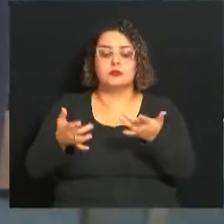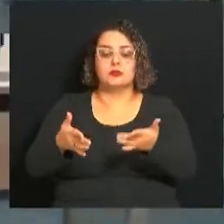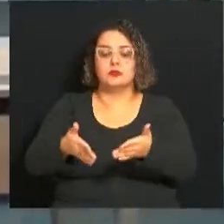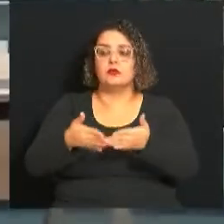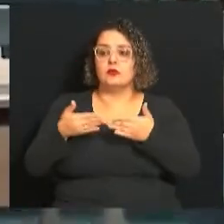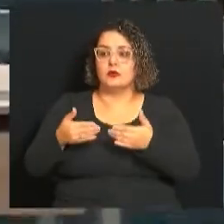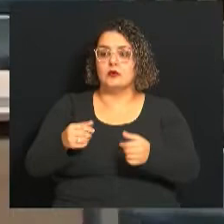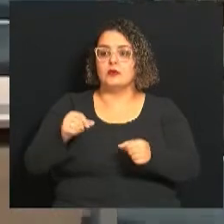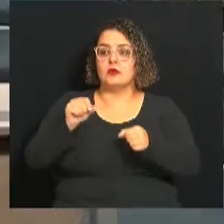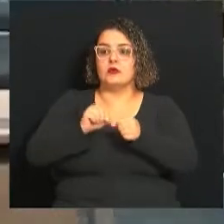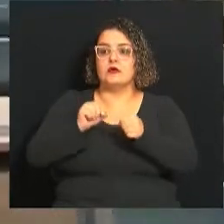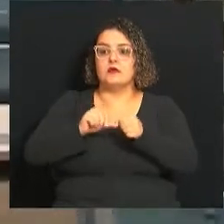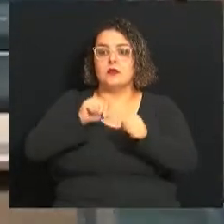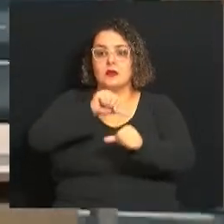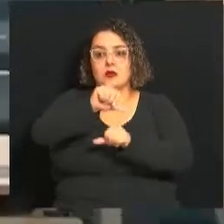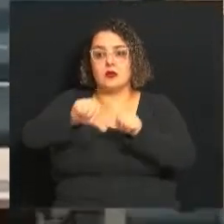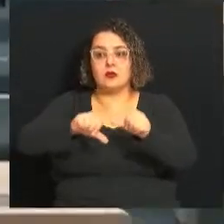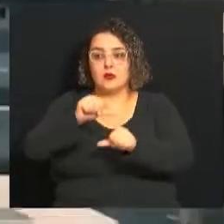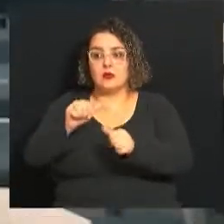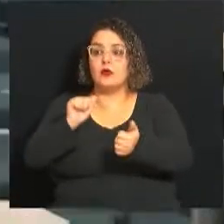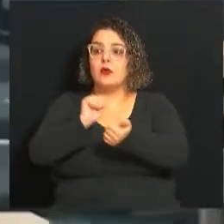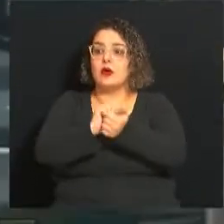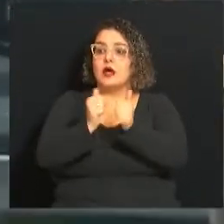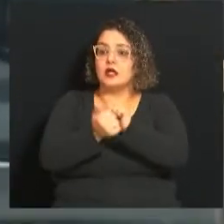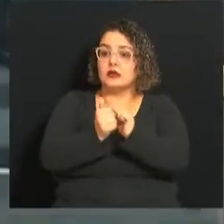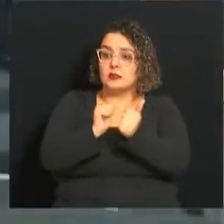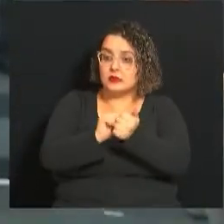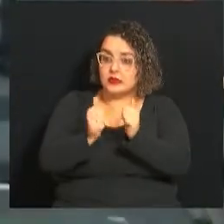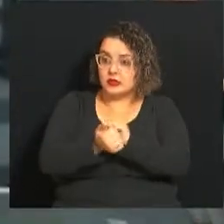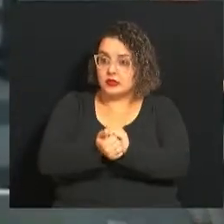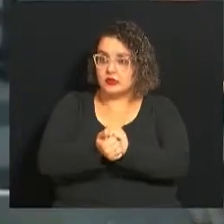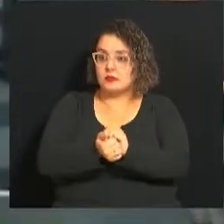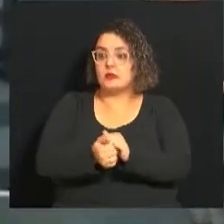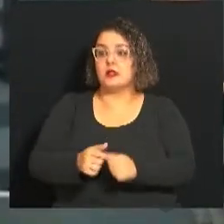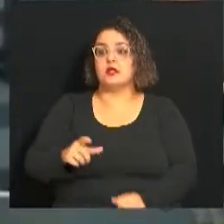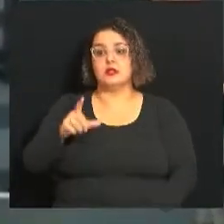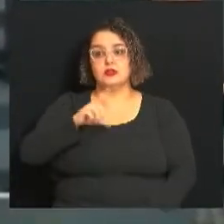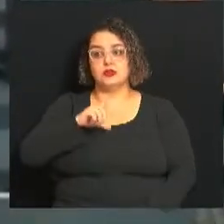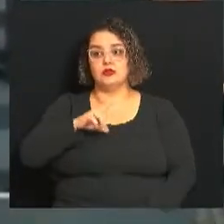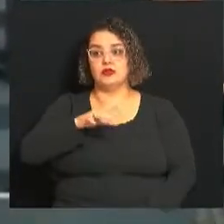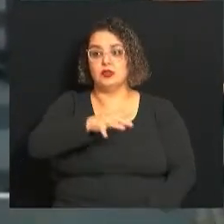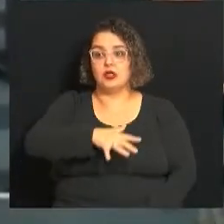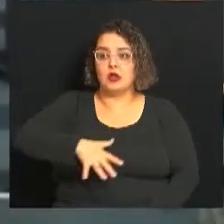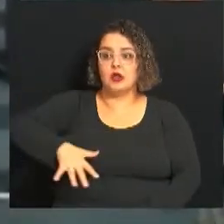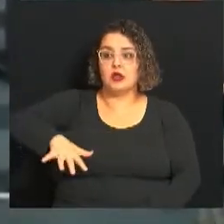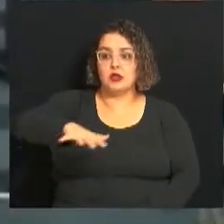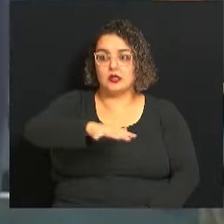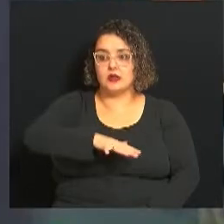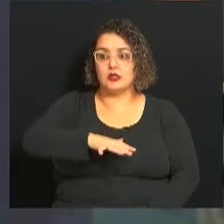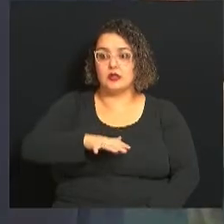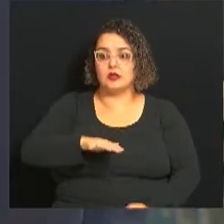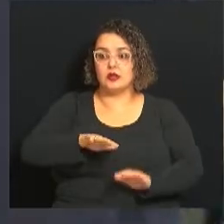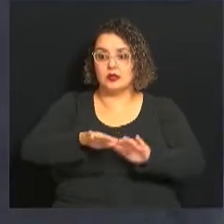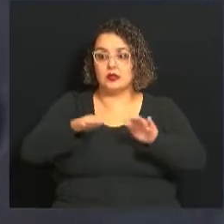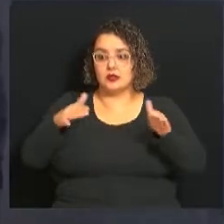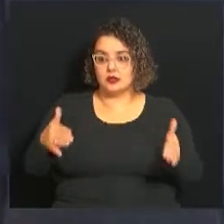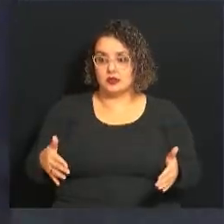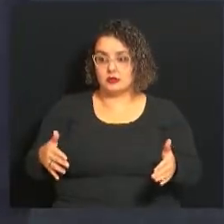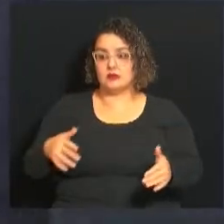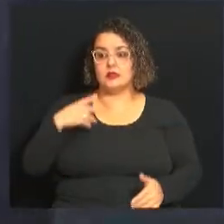muitas mudanças. Houveram algumas adequações para que houvesse espaço aqui para colocar as mesas dos vereadores,